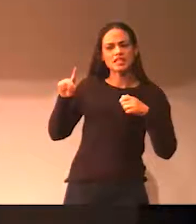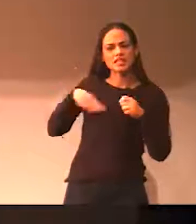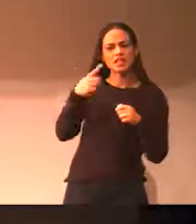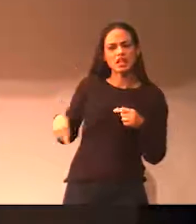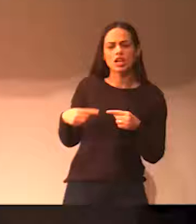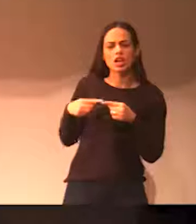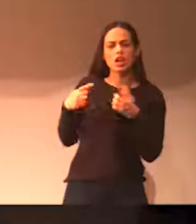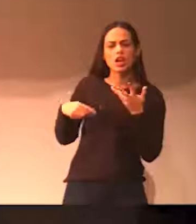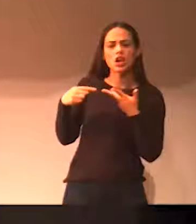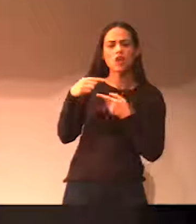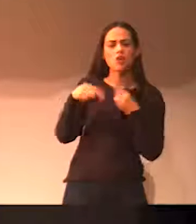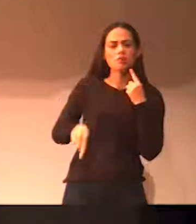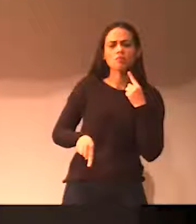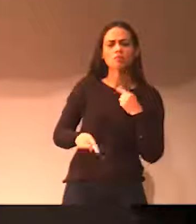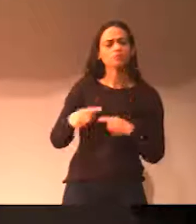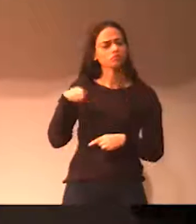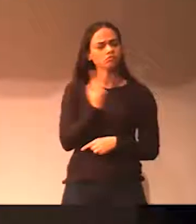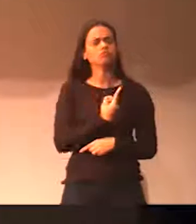gente perguntou,